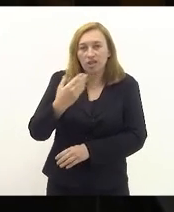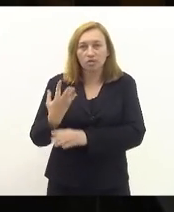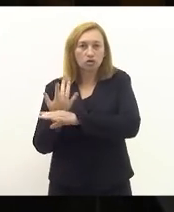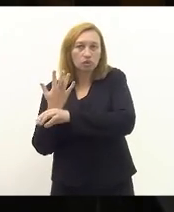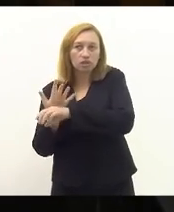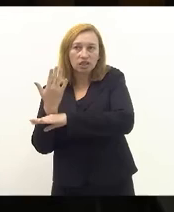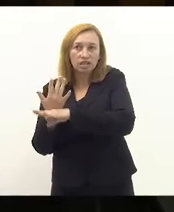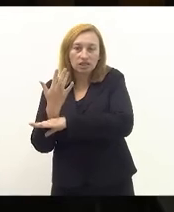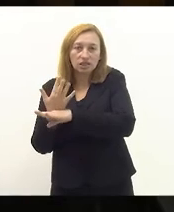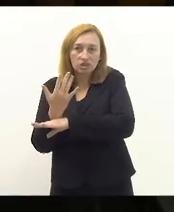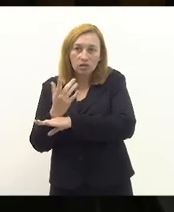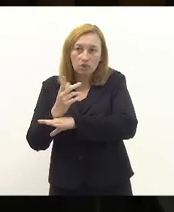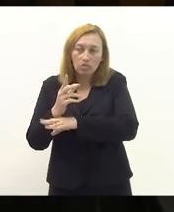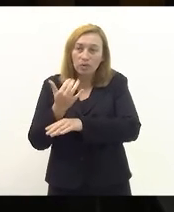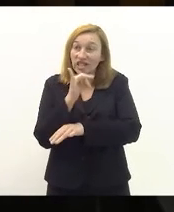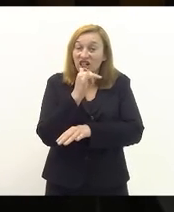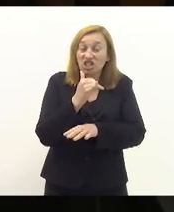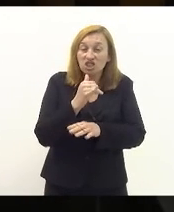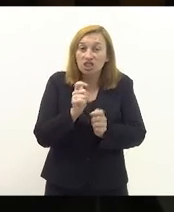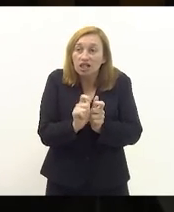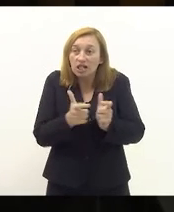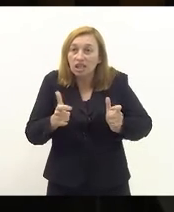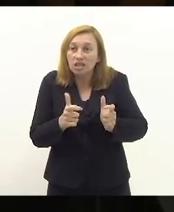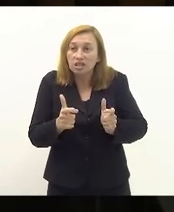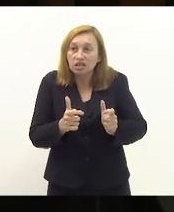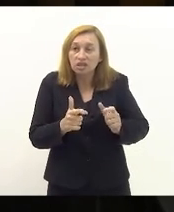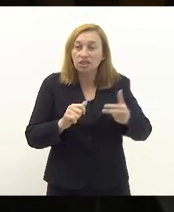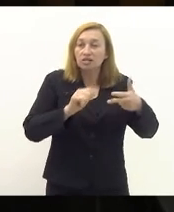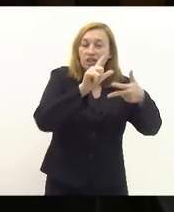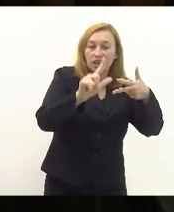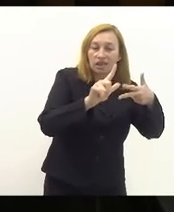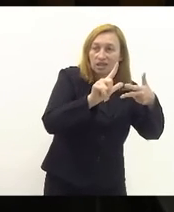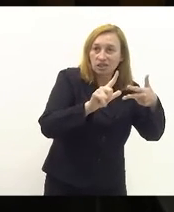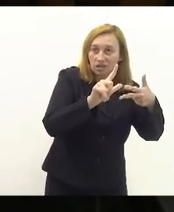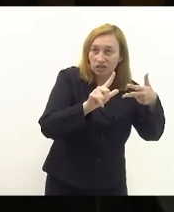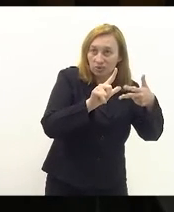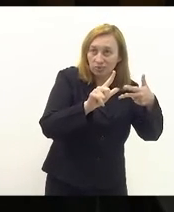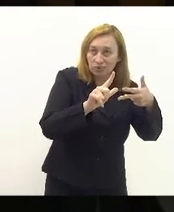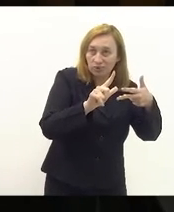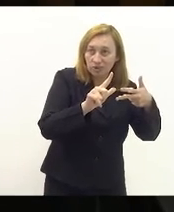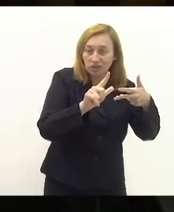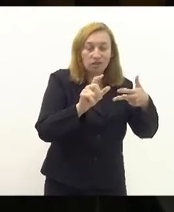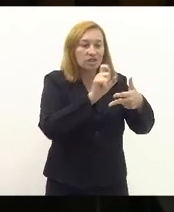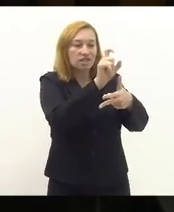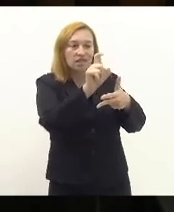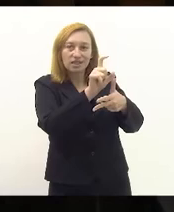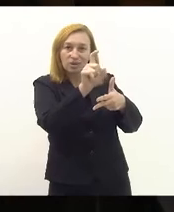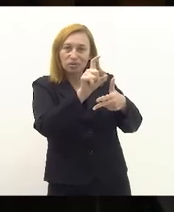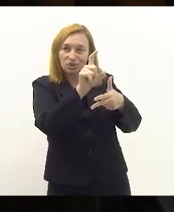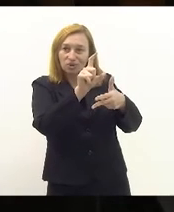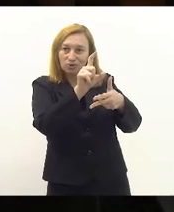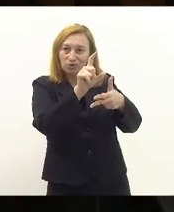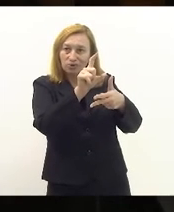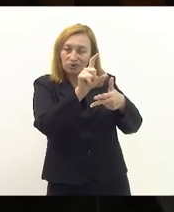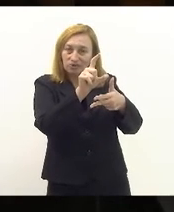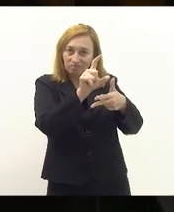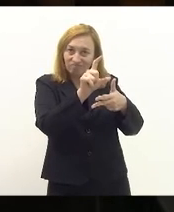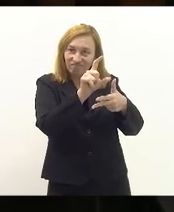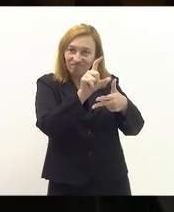Duque de Caxias uma sinergia tão grande entre legislativo e executivo